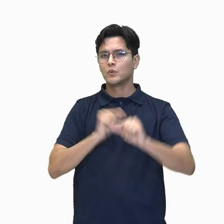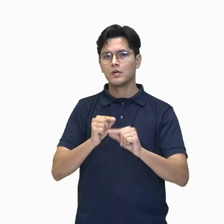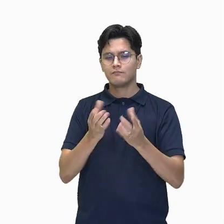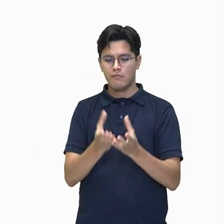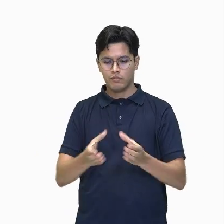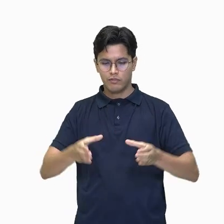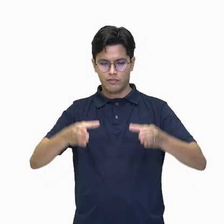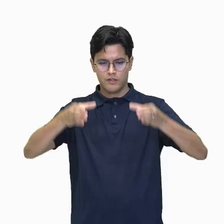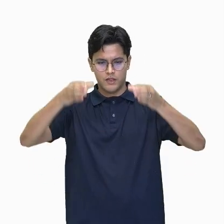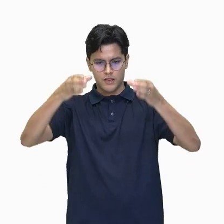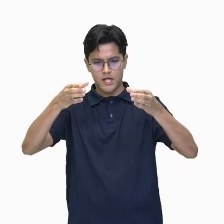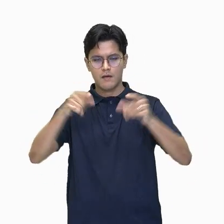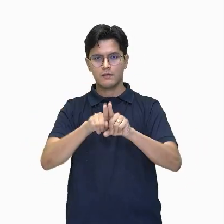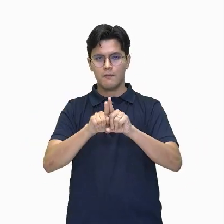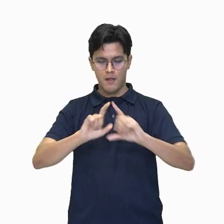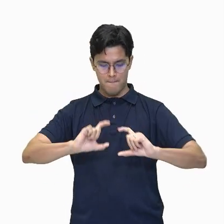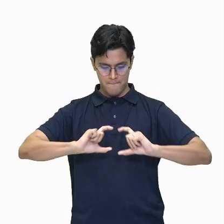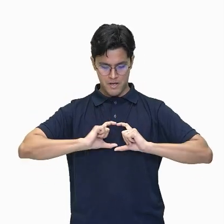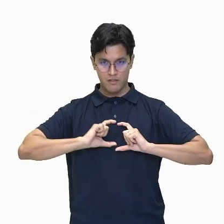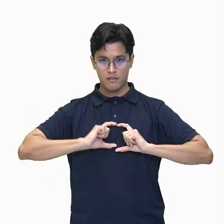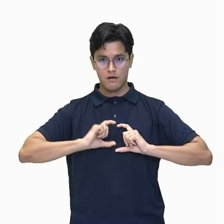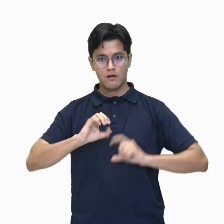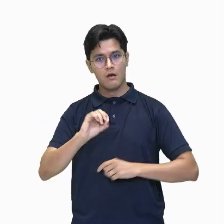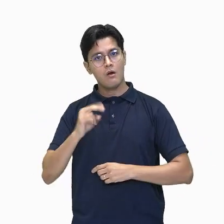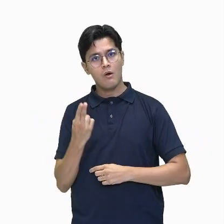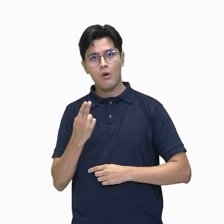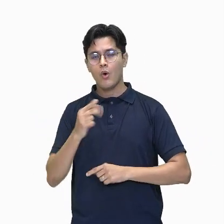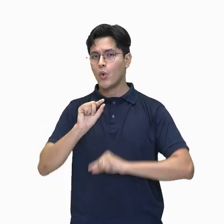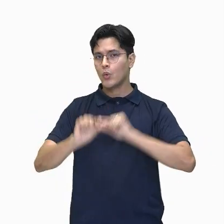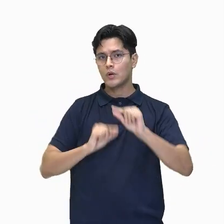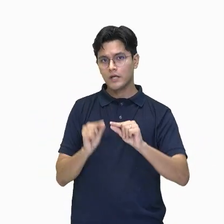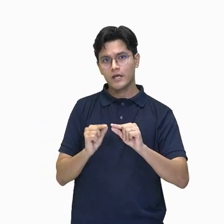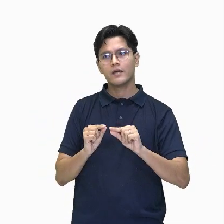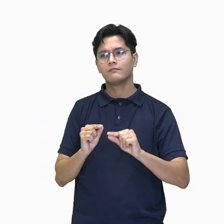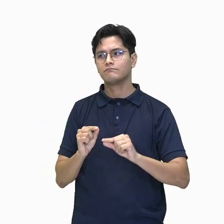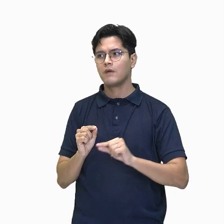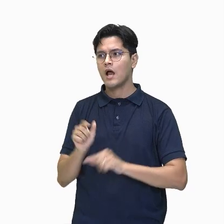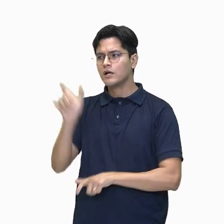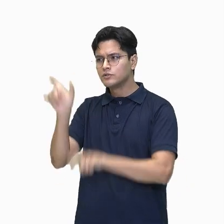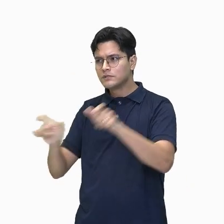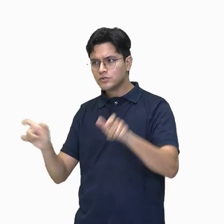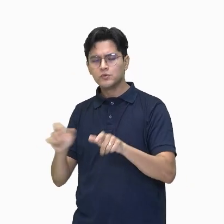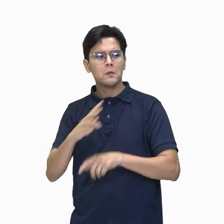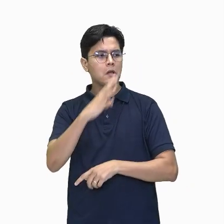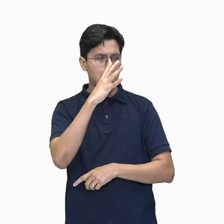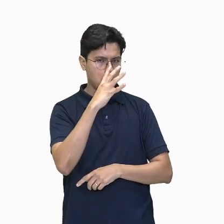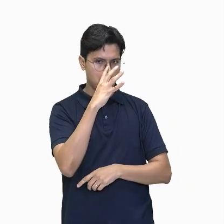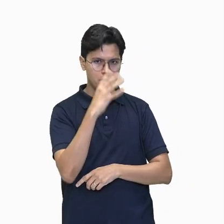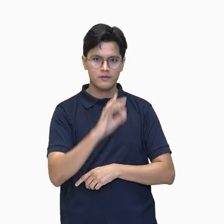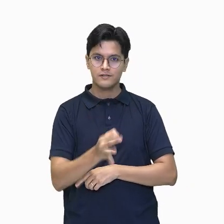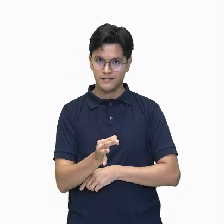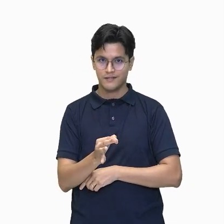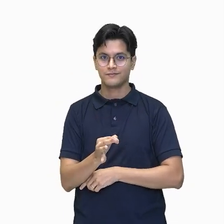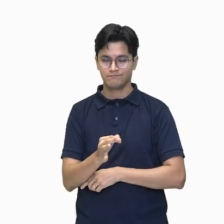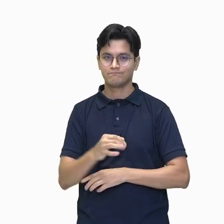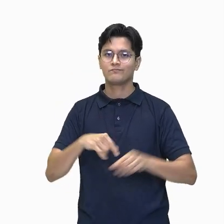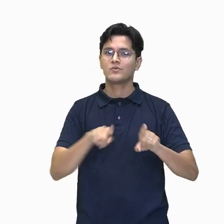de medalhas, de reconhecimento. E na ginástica competitiva, vai ter um enfoque muito